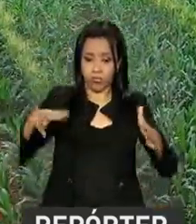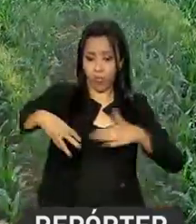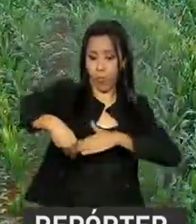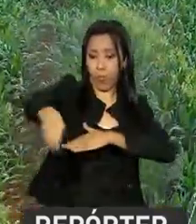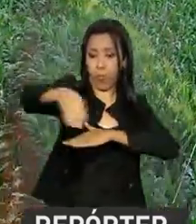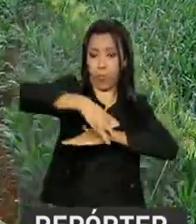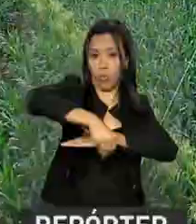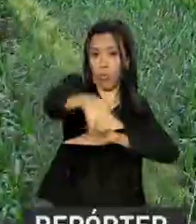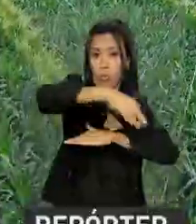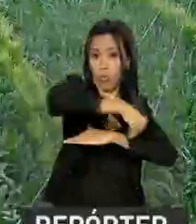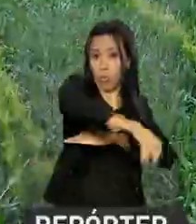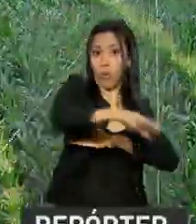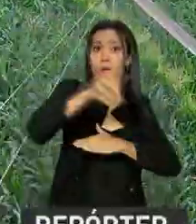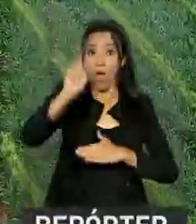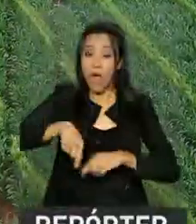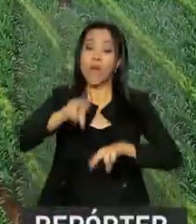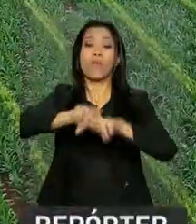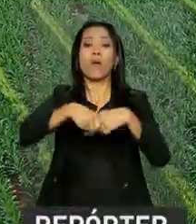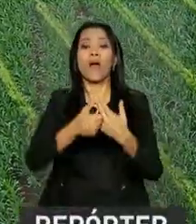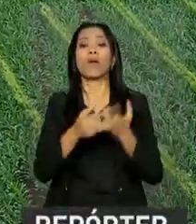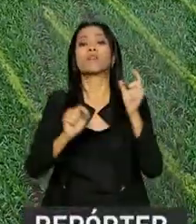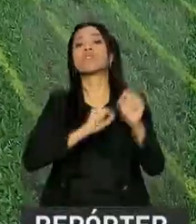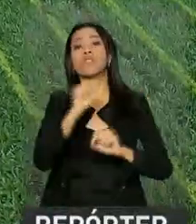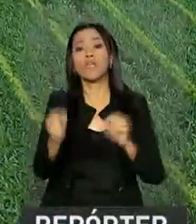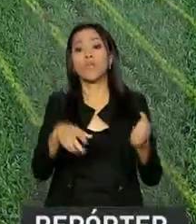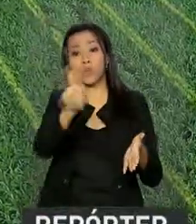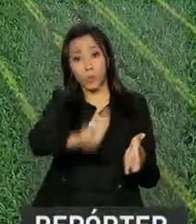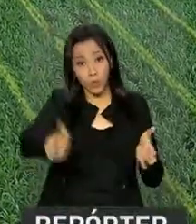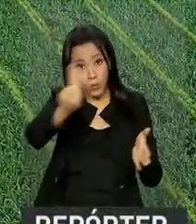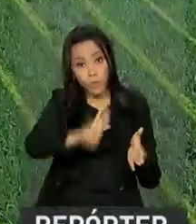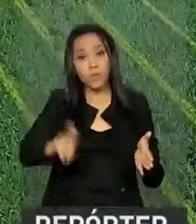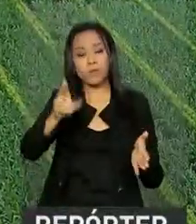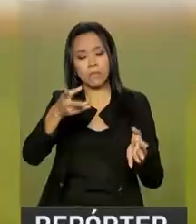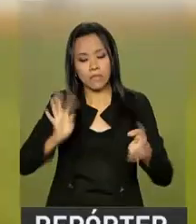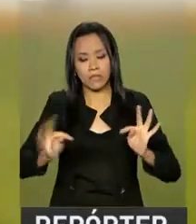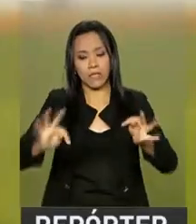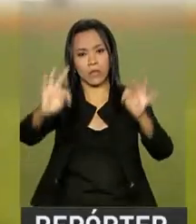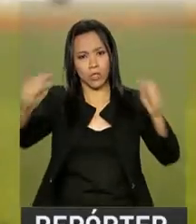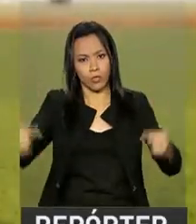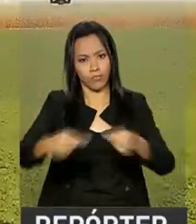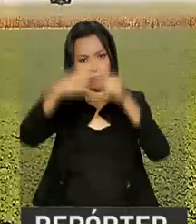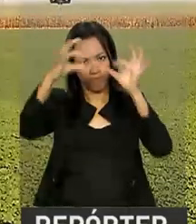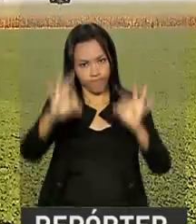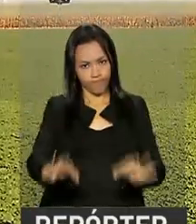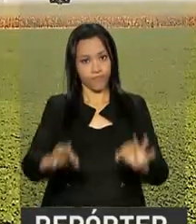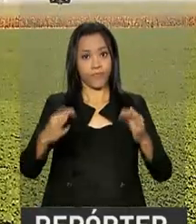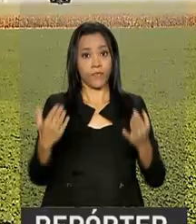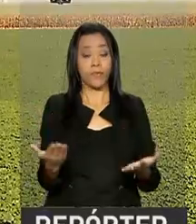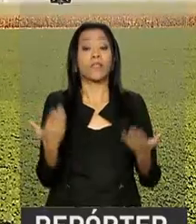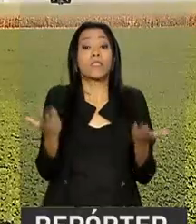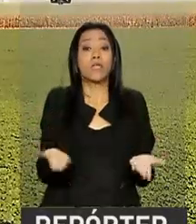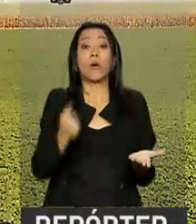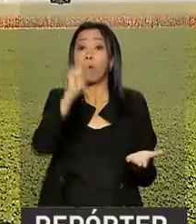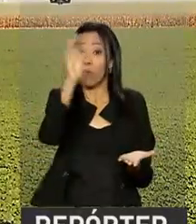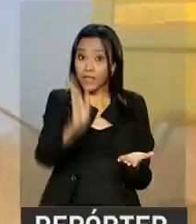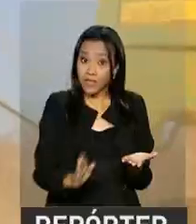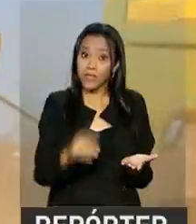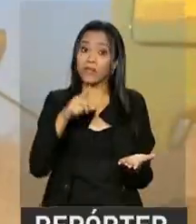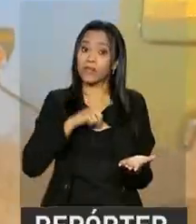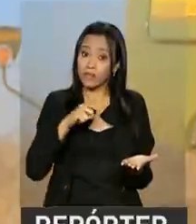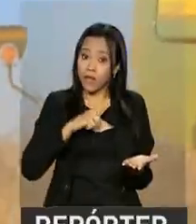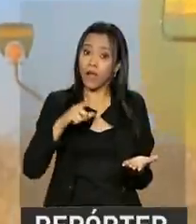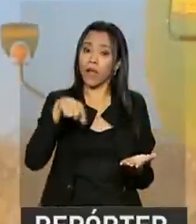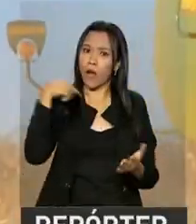nacional é de vida uso adequado de tecnologia o brasil está fazendo uma agenda virtuosa